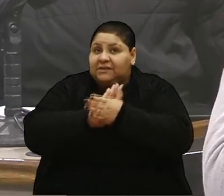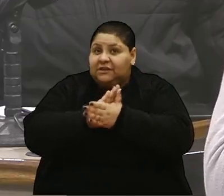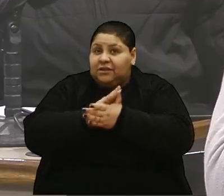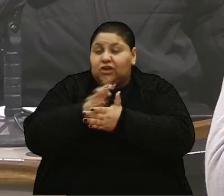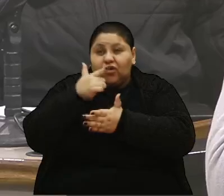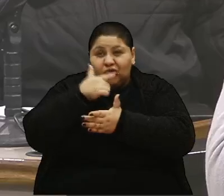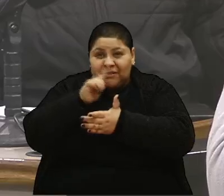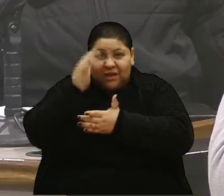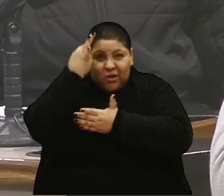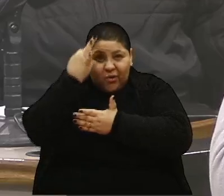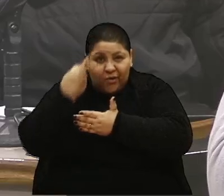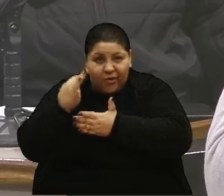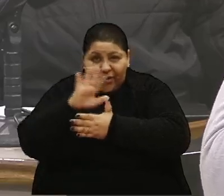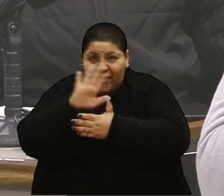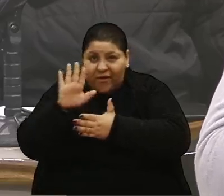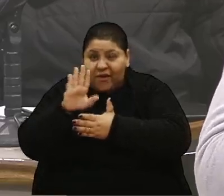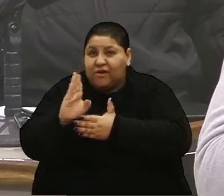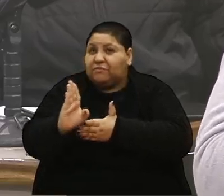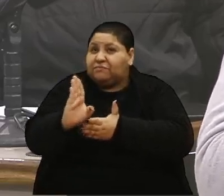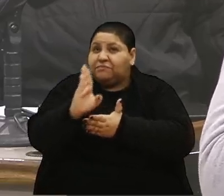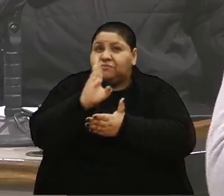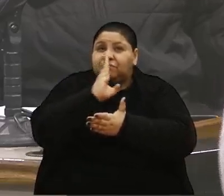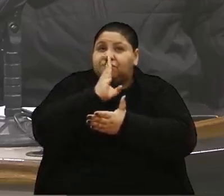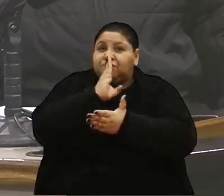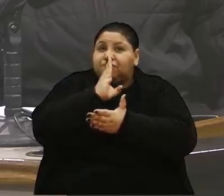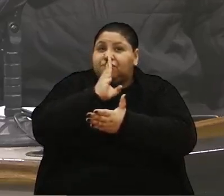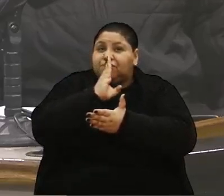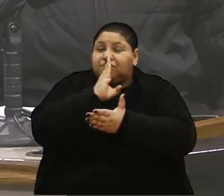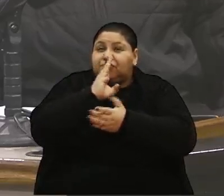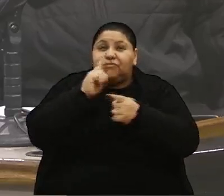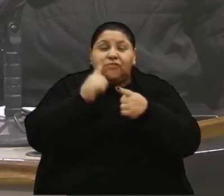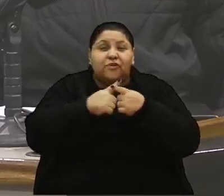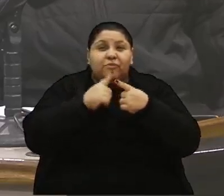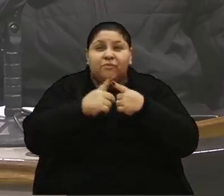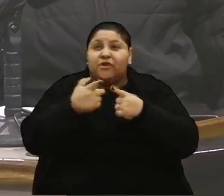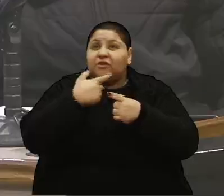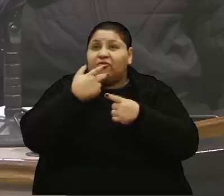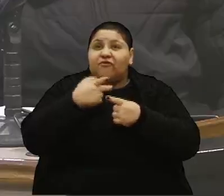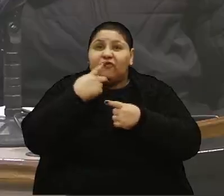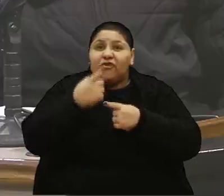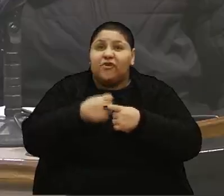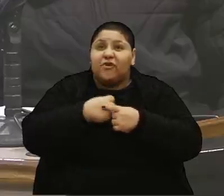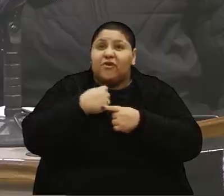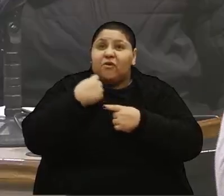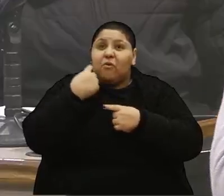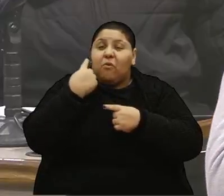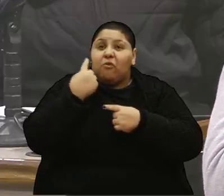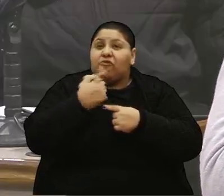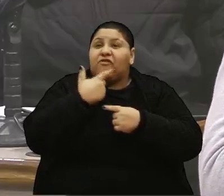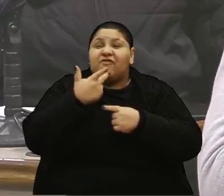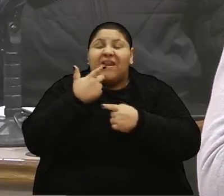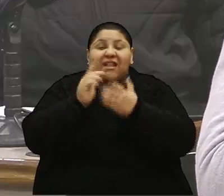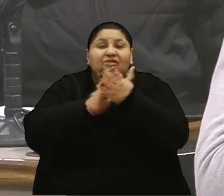Conseguem entender isso? É um silêncio ensurdecedor. Porque não foi dita uma linha